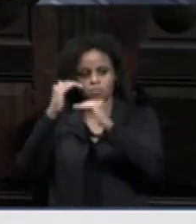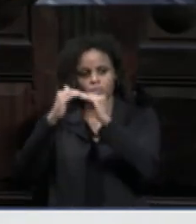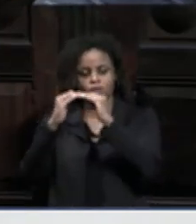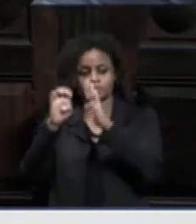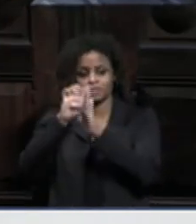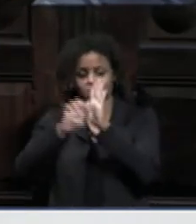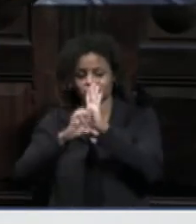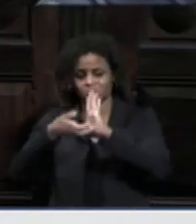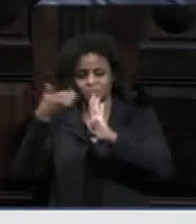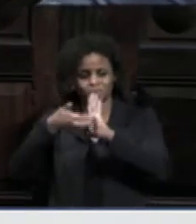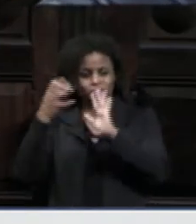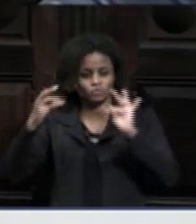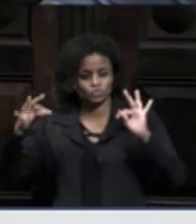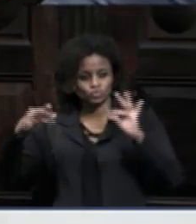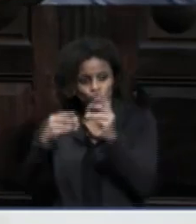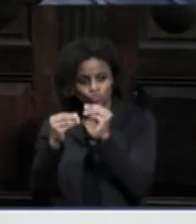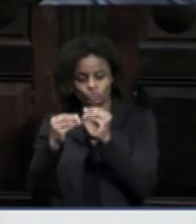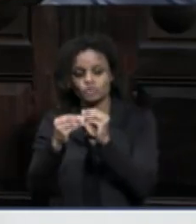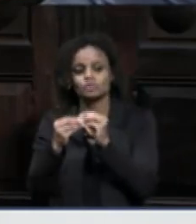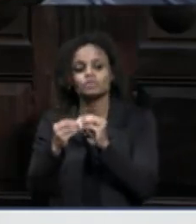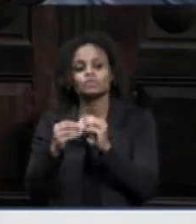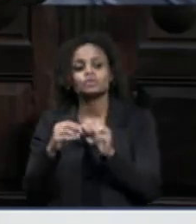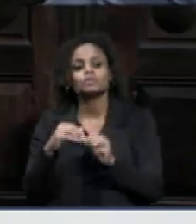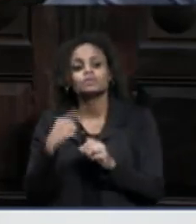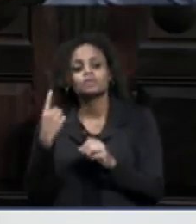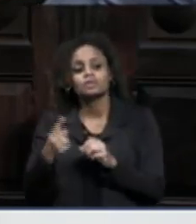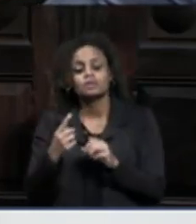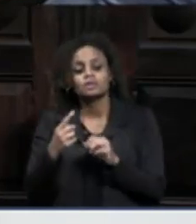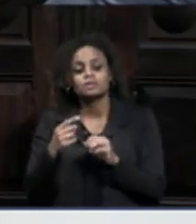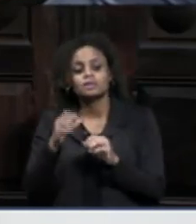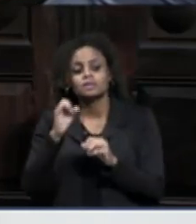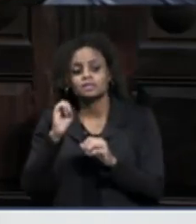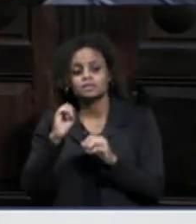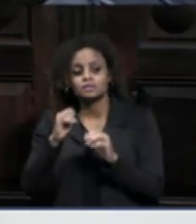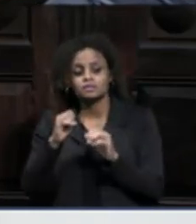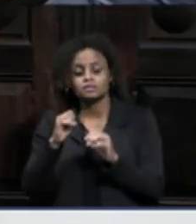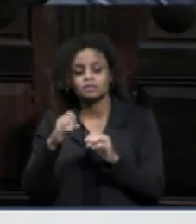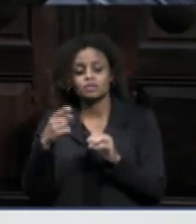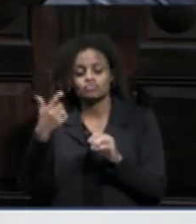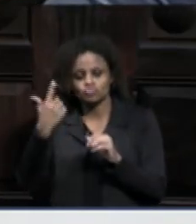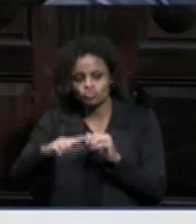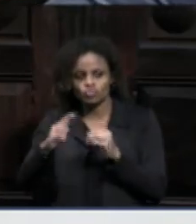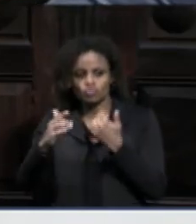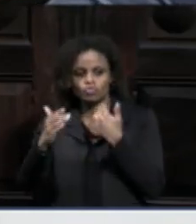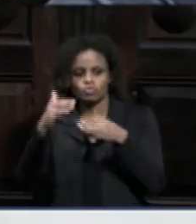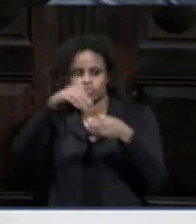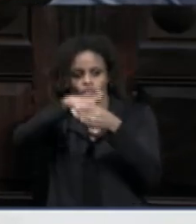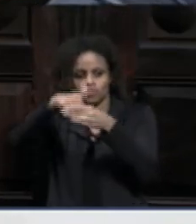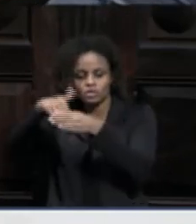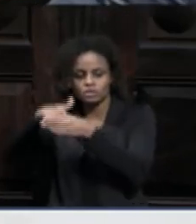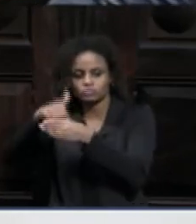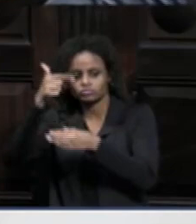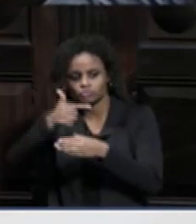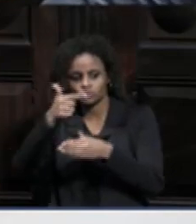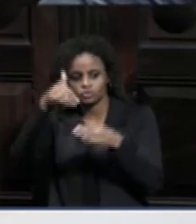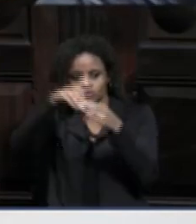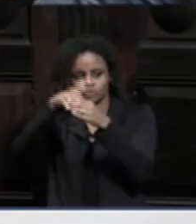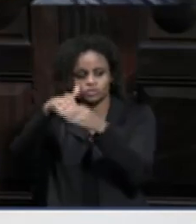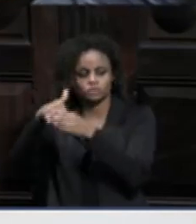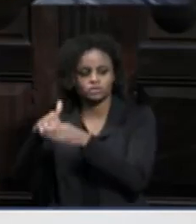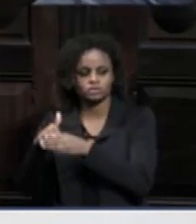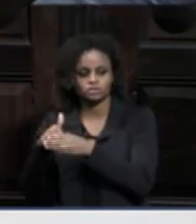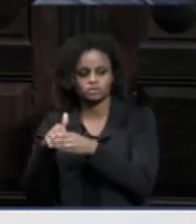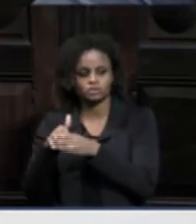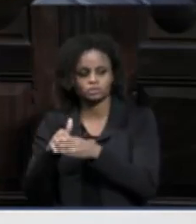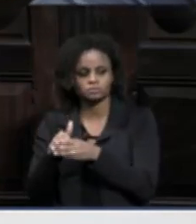emenda, e que a gente não volte com ele para a pauta, sem uma segunda votação. Eu quero reiterar, não tem pedido meu de